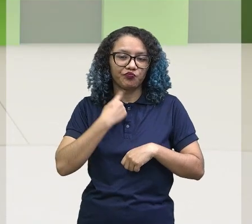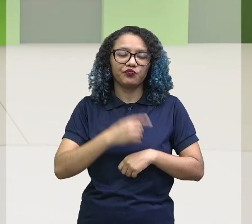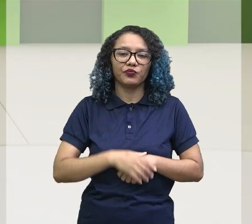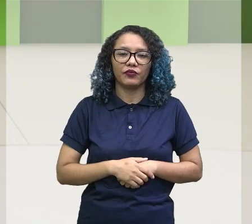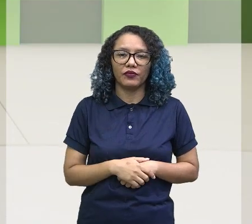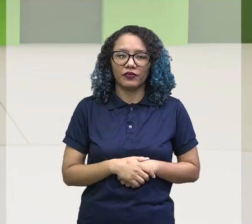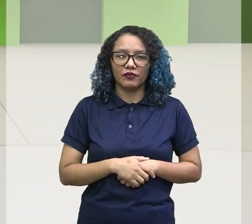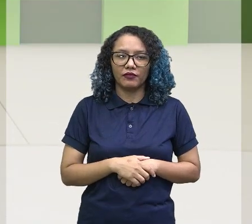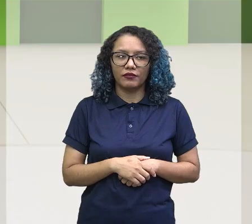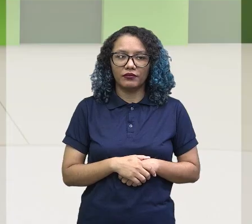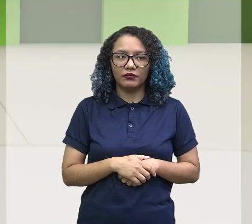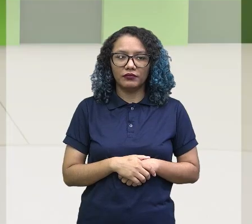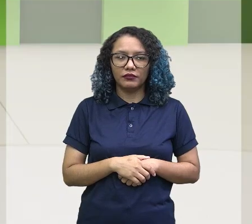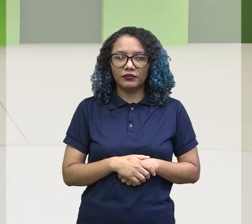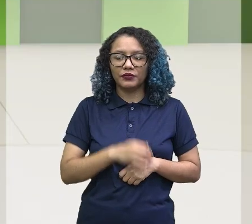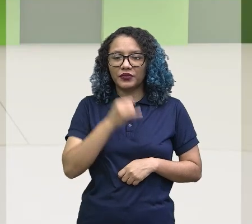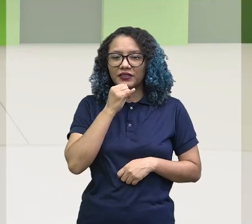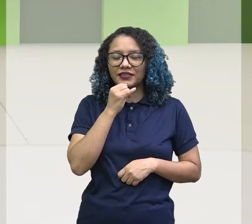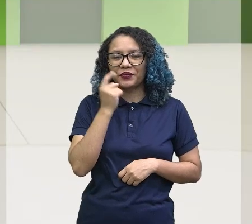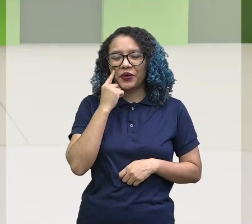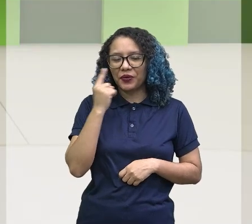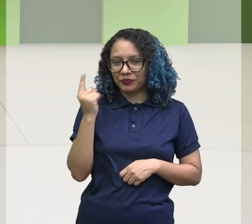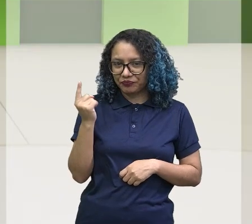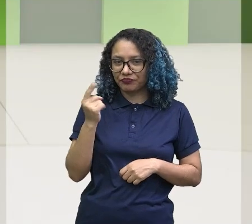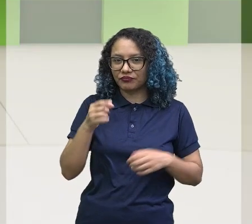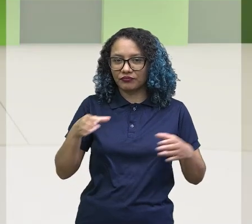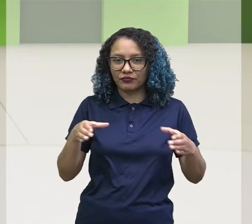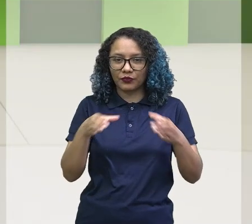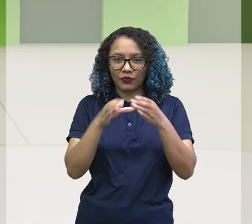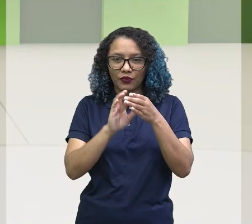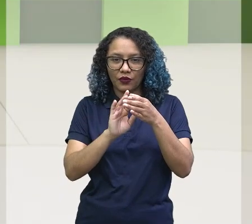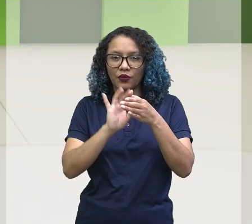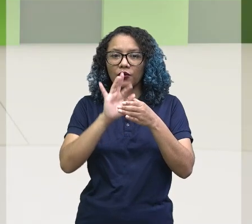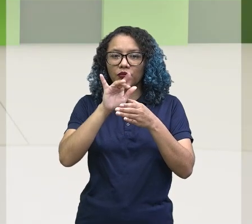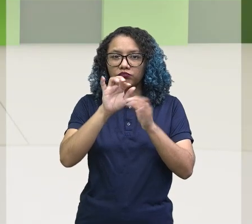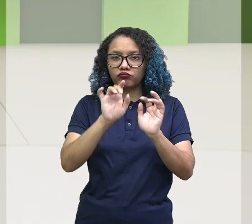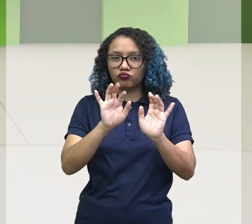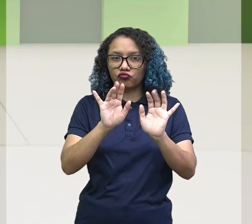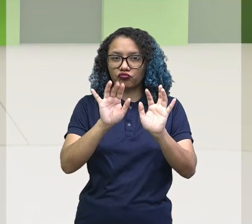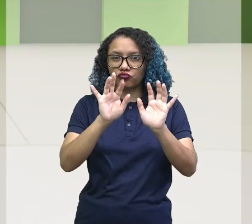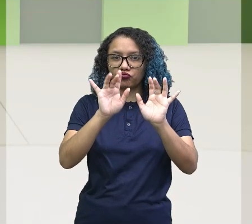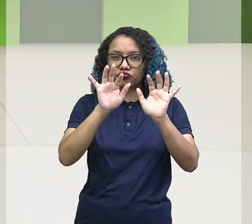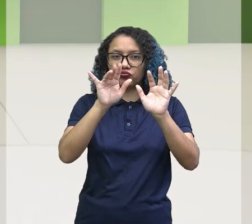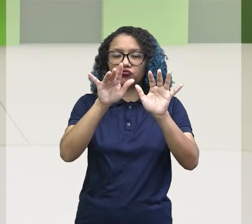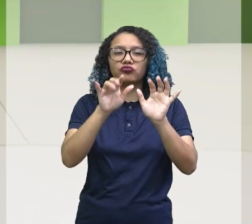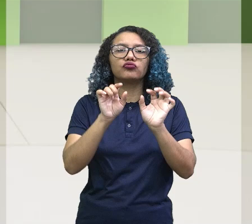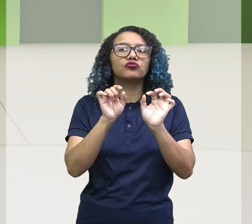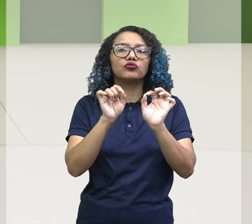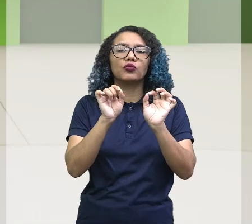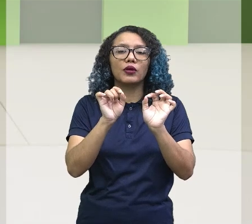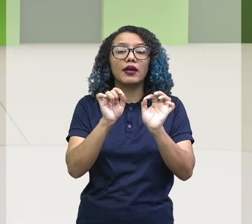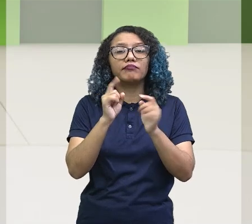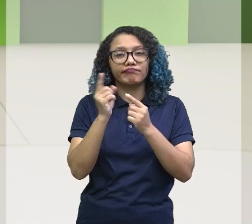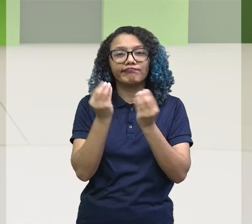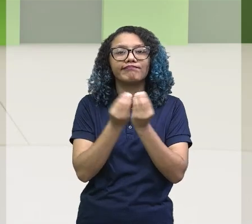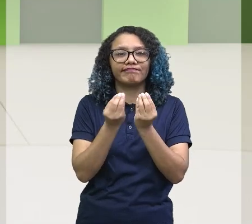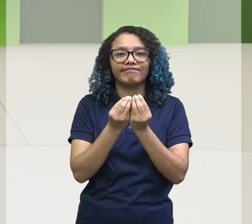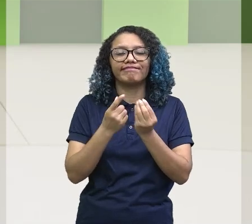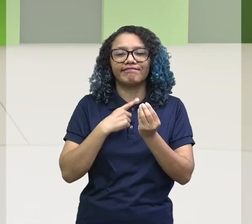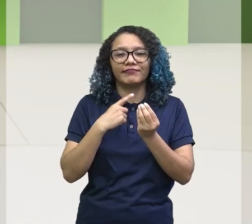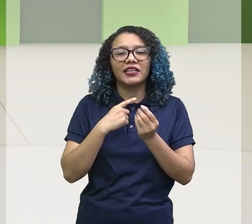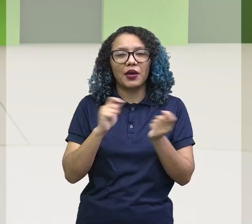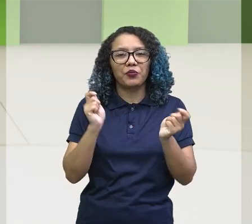visualizando aqui esse vulcão, como vocês visualizaram, e aí está liberando, aí nessa fumaça, libera essas substâncias que vão